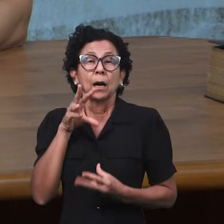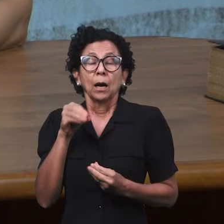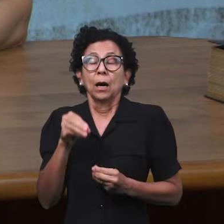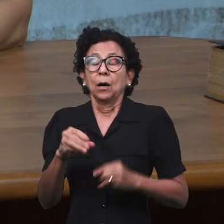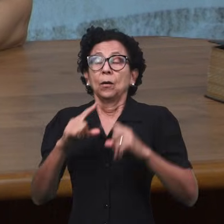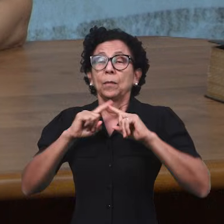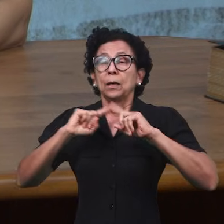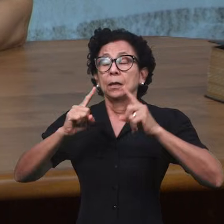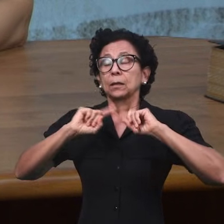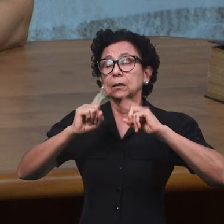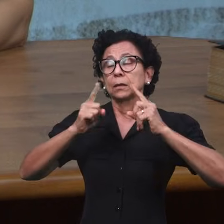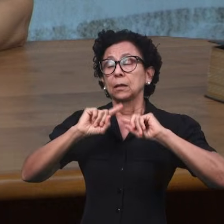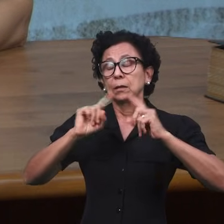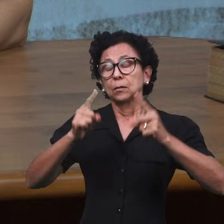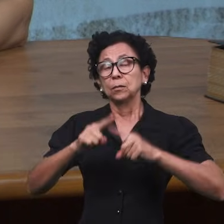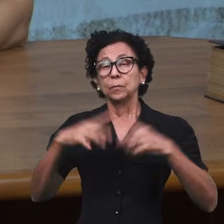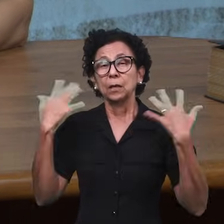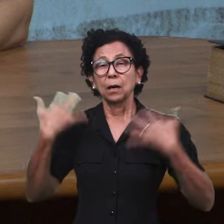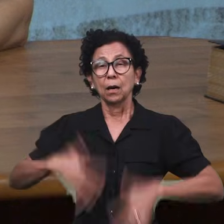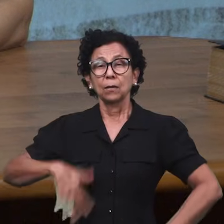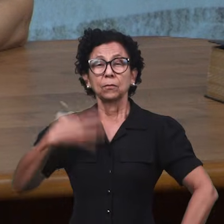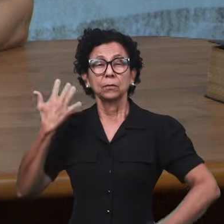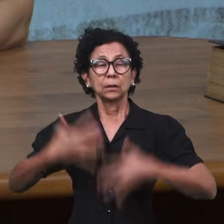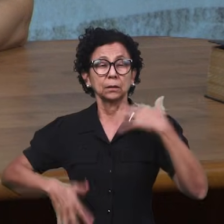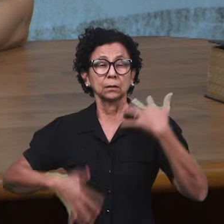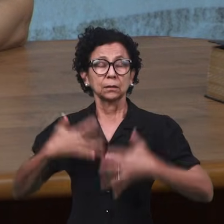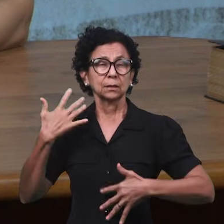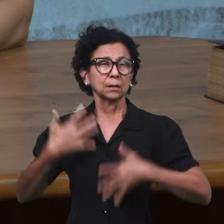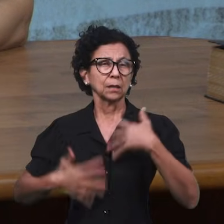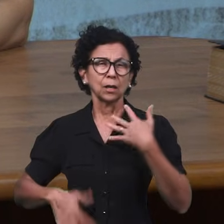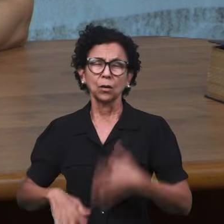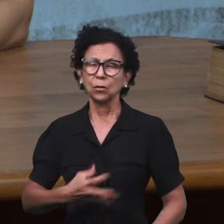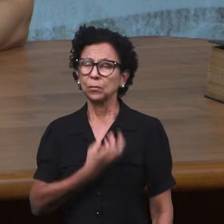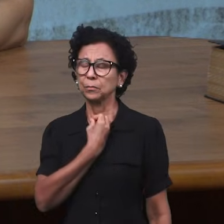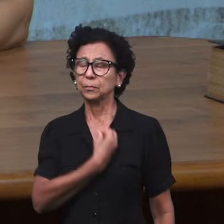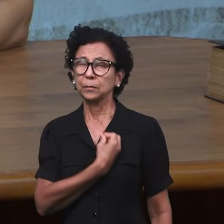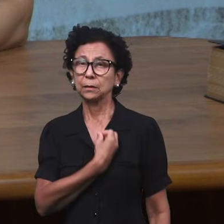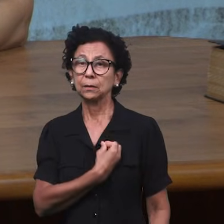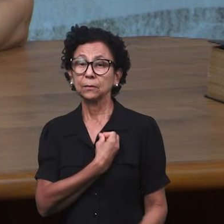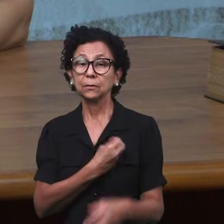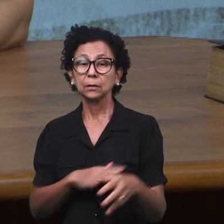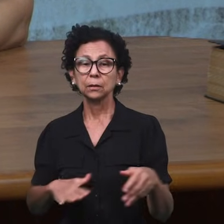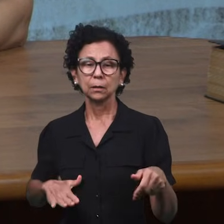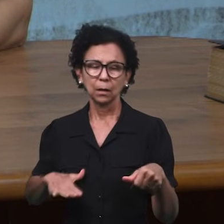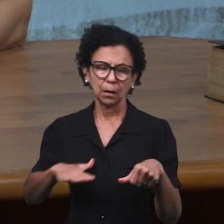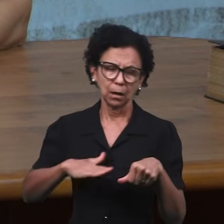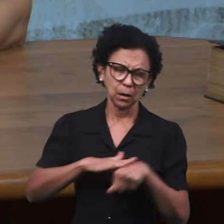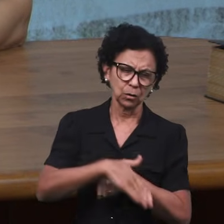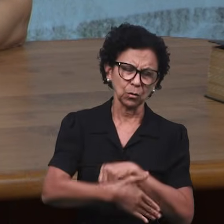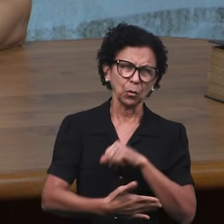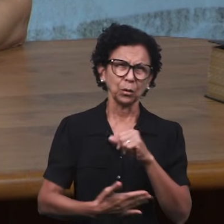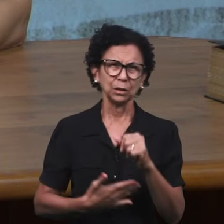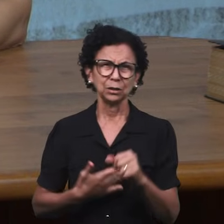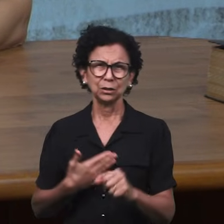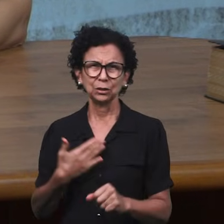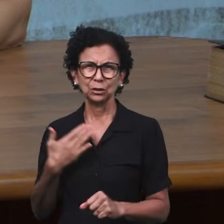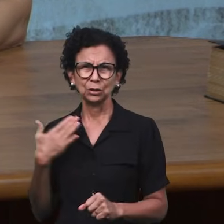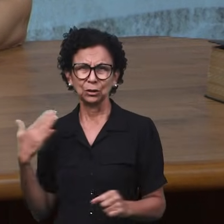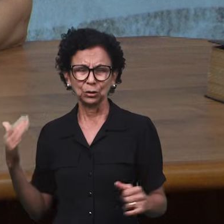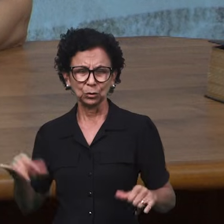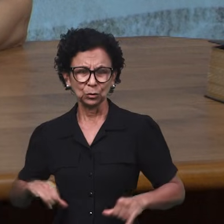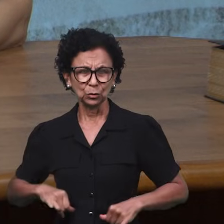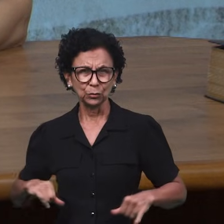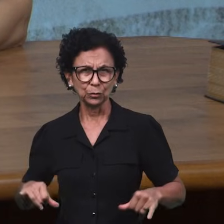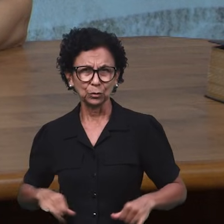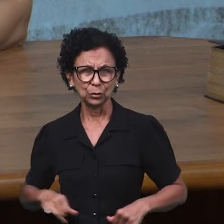da aflição se apoderaram de mim. De noite se me traspassam os meus ossos